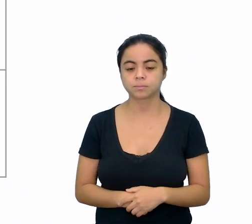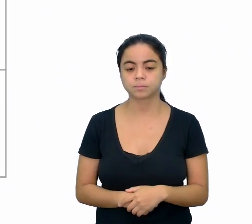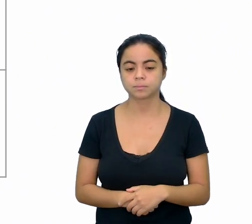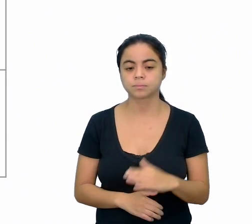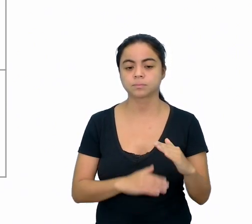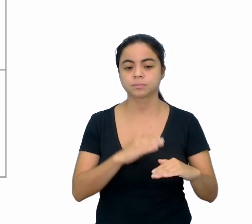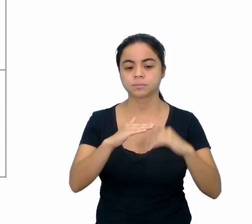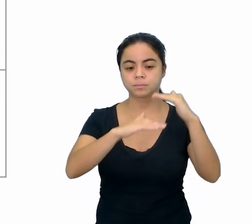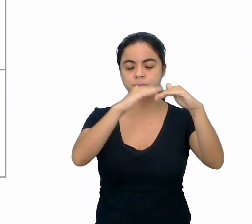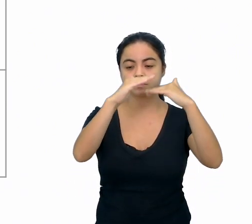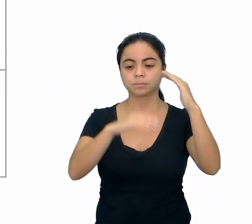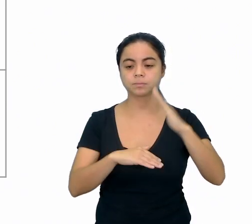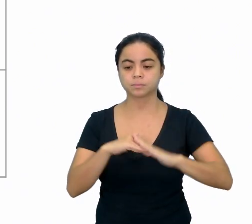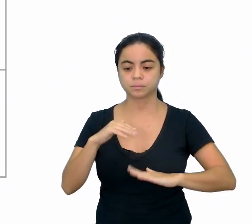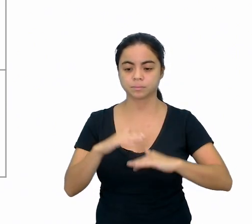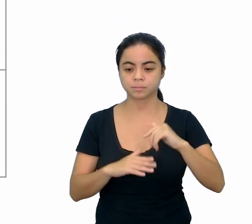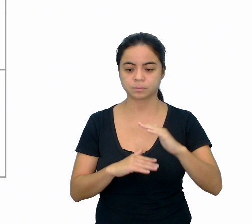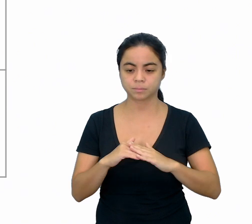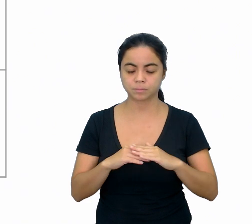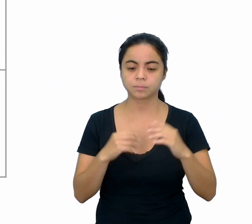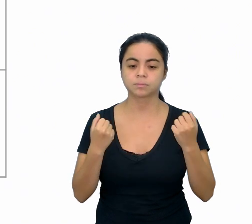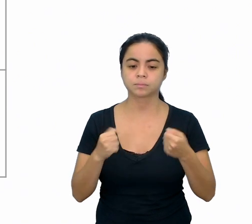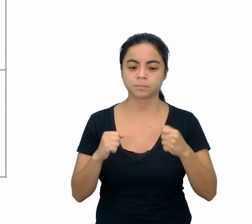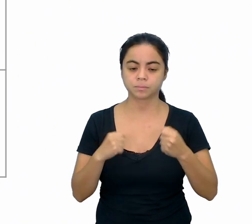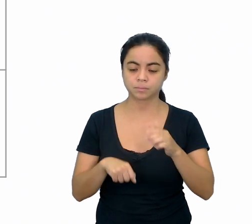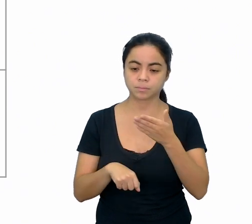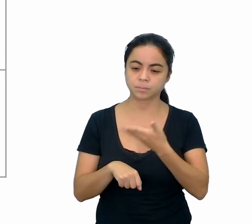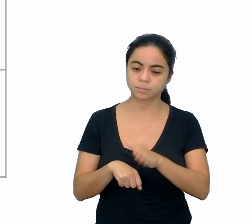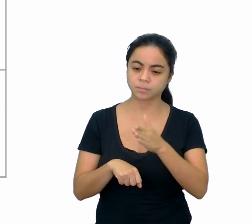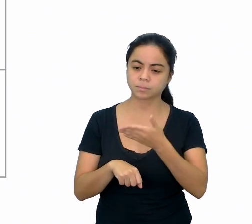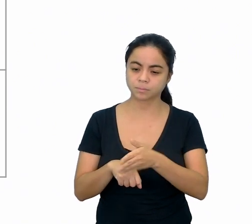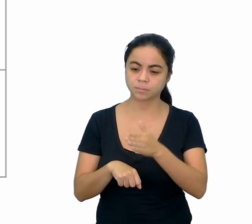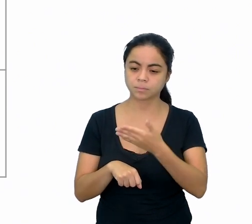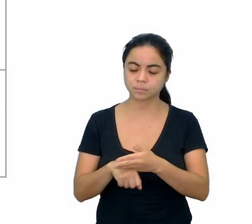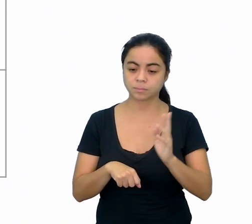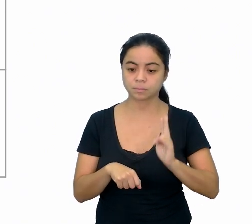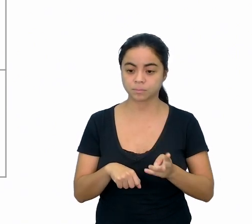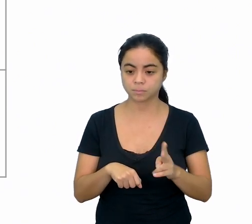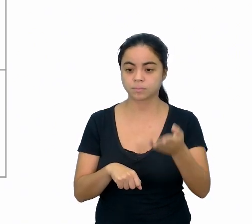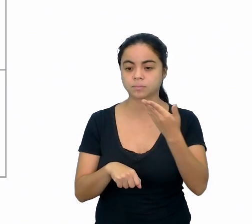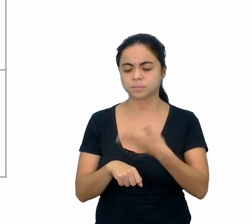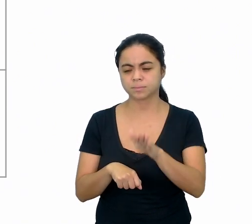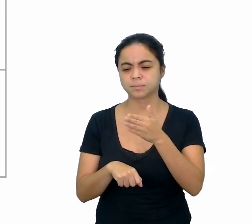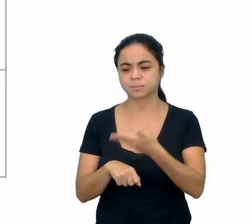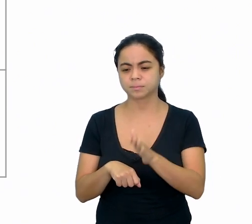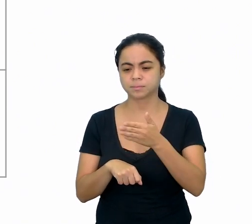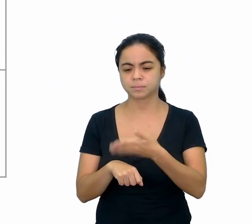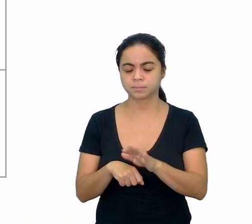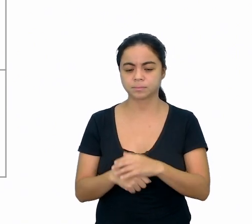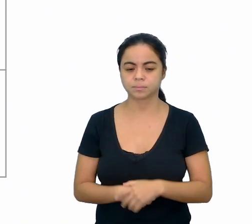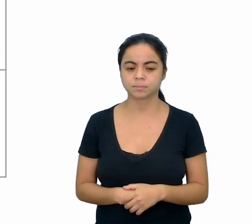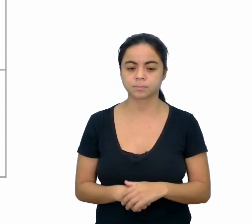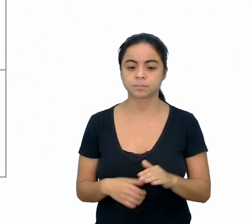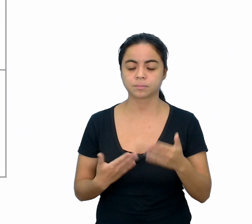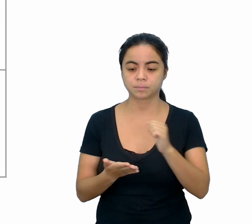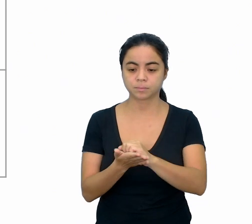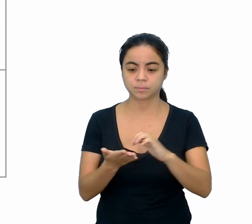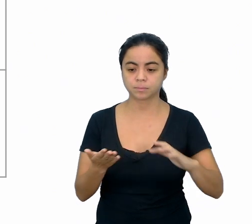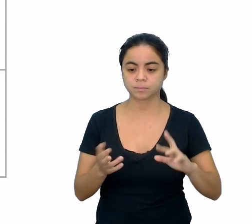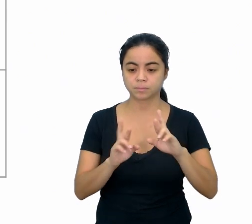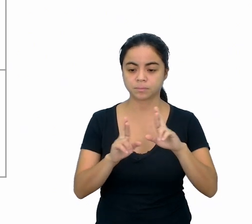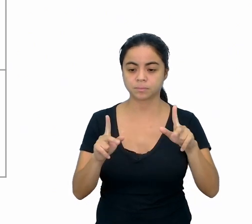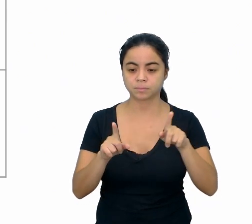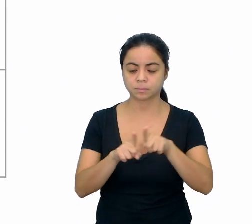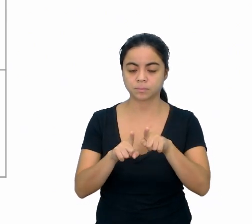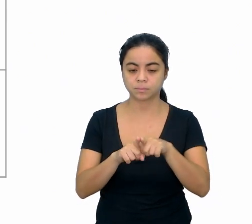desenvolvimento de uma habilidade depende dela ser exercitada inúmeras vezes. Segundo, que diferentes atividades levam